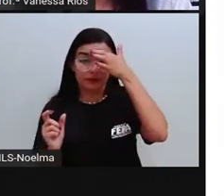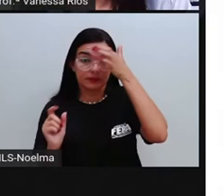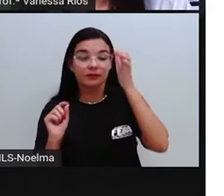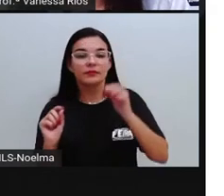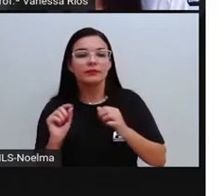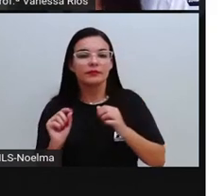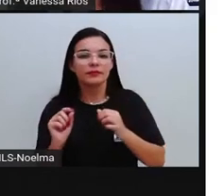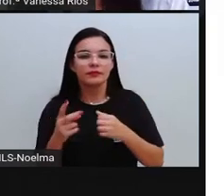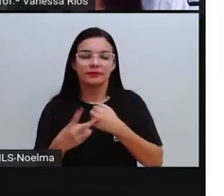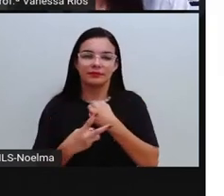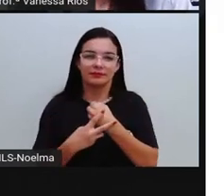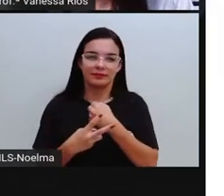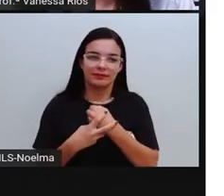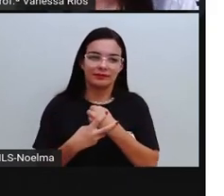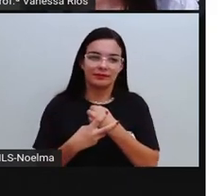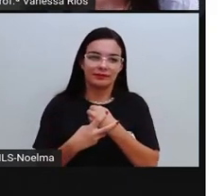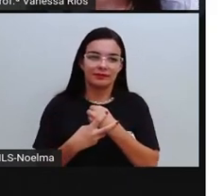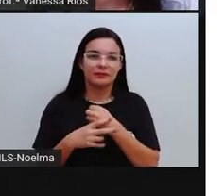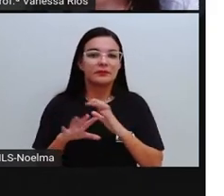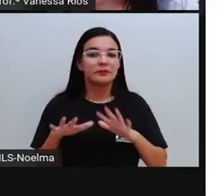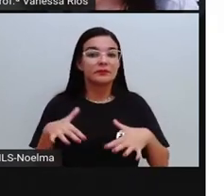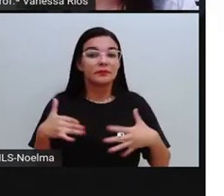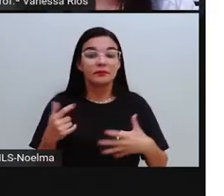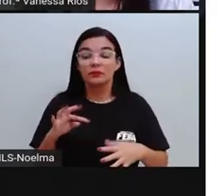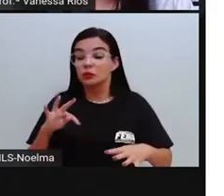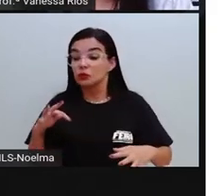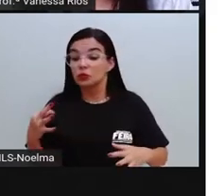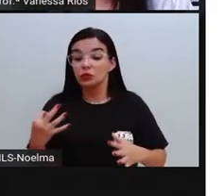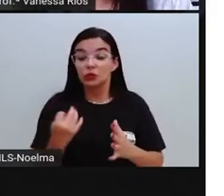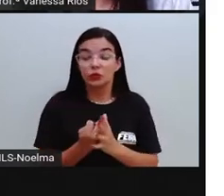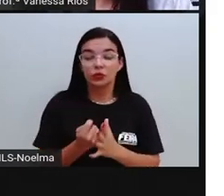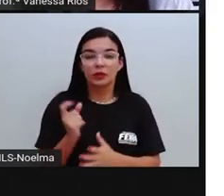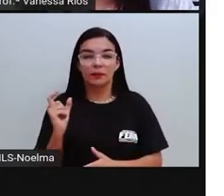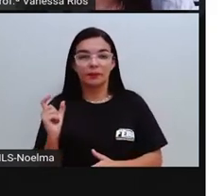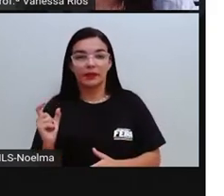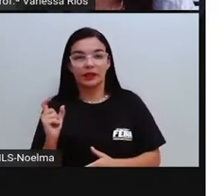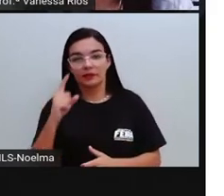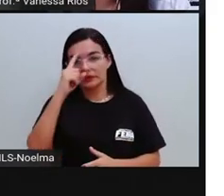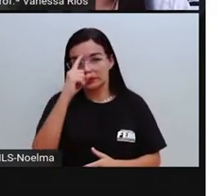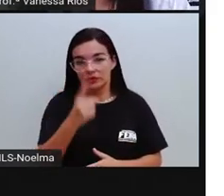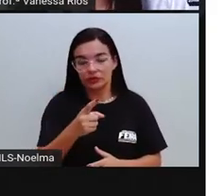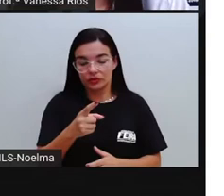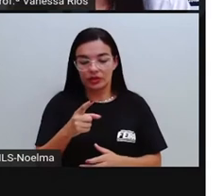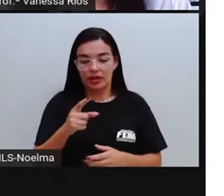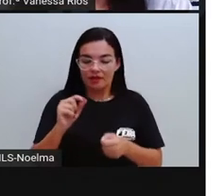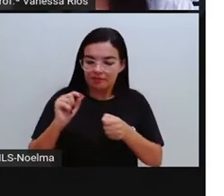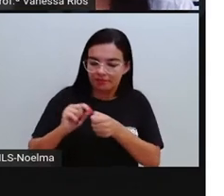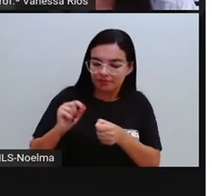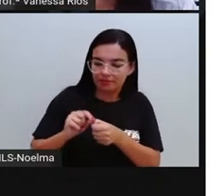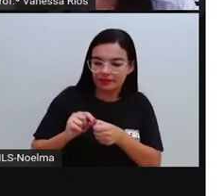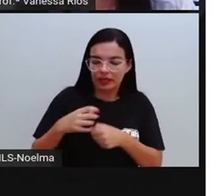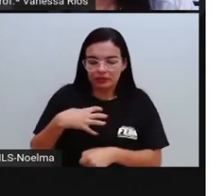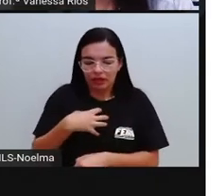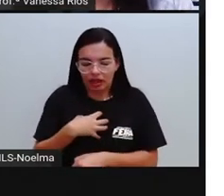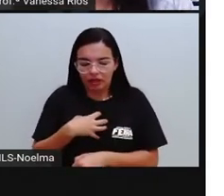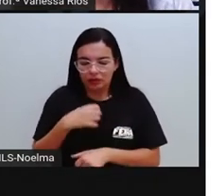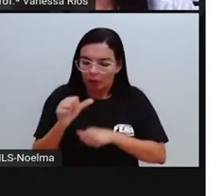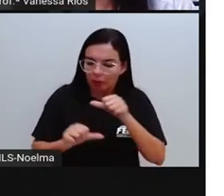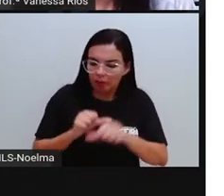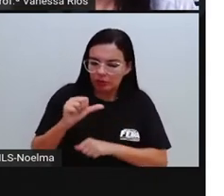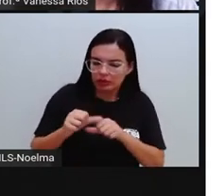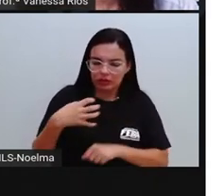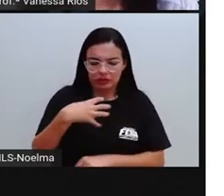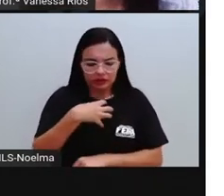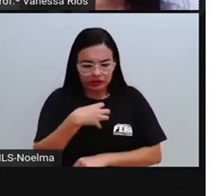como verbo. Então, toda palavra que indicar ação, que indicar estado, que